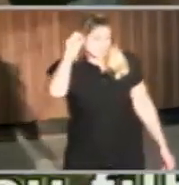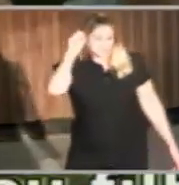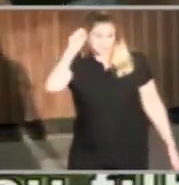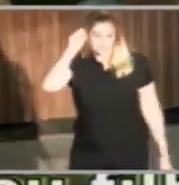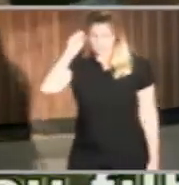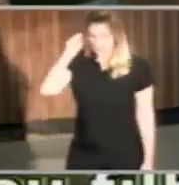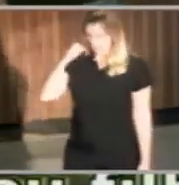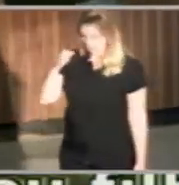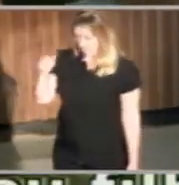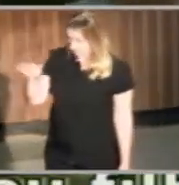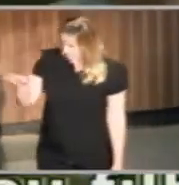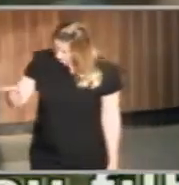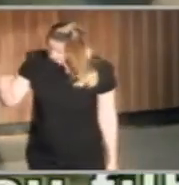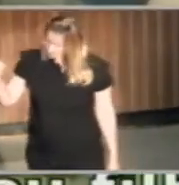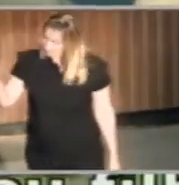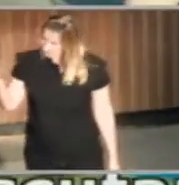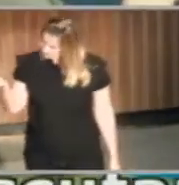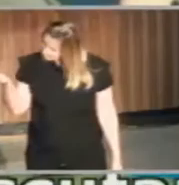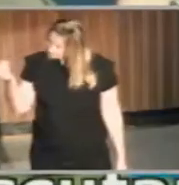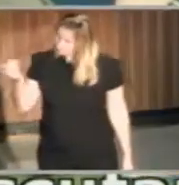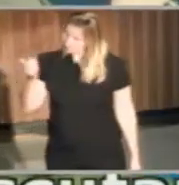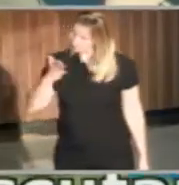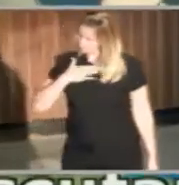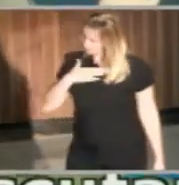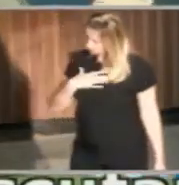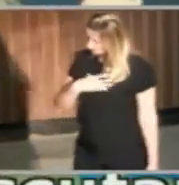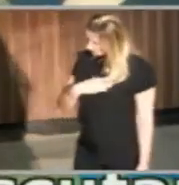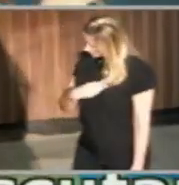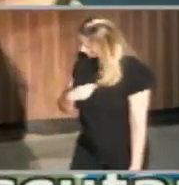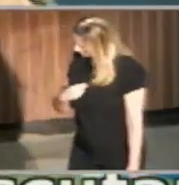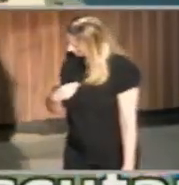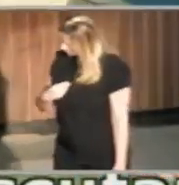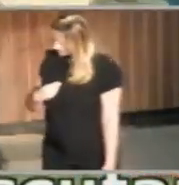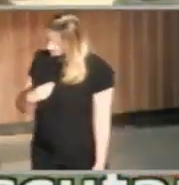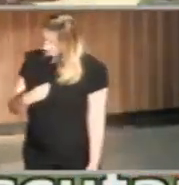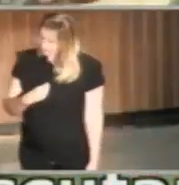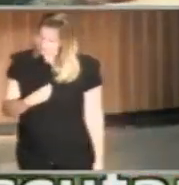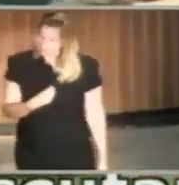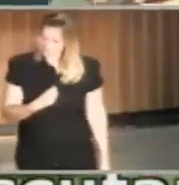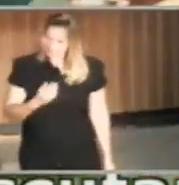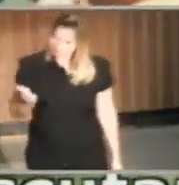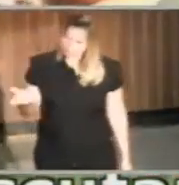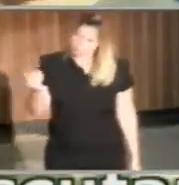dizer: vem meu filho, vem